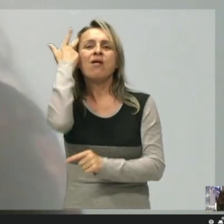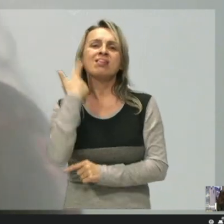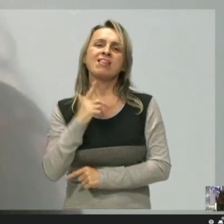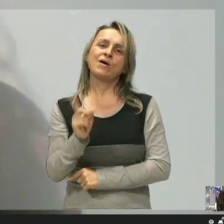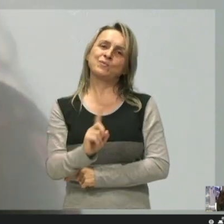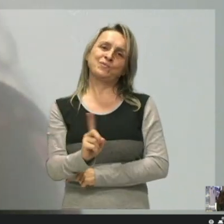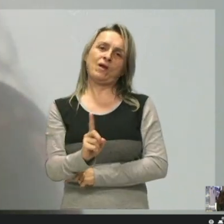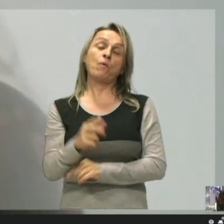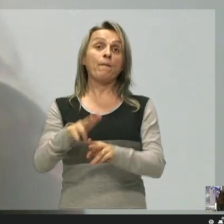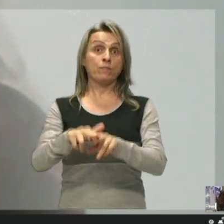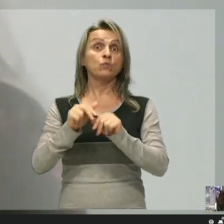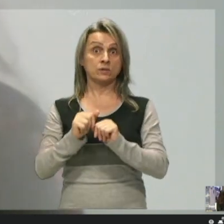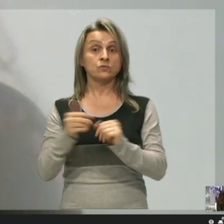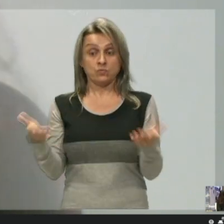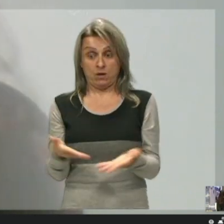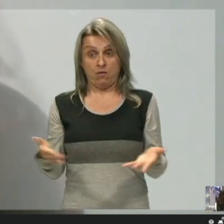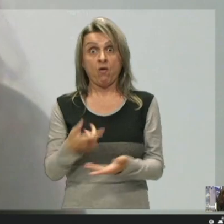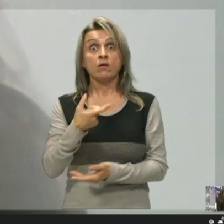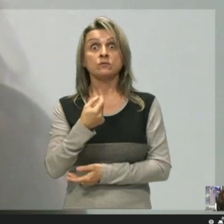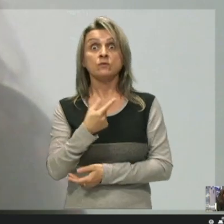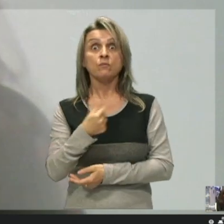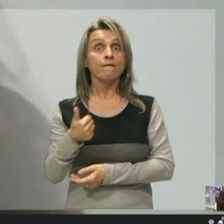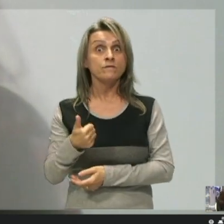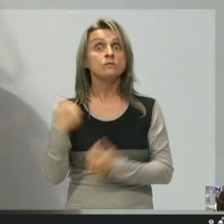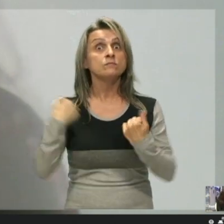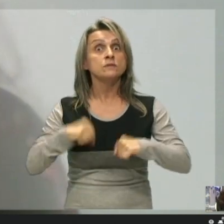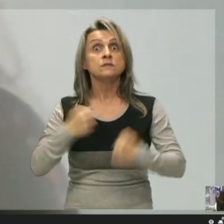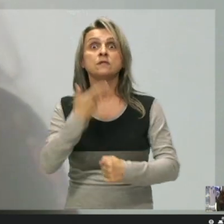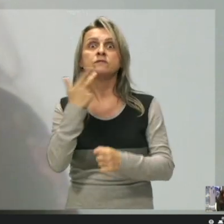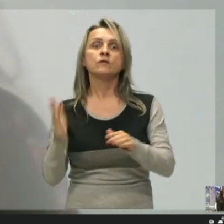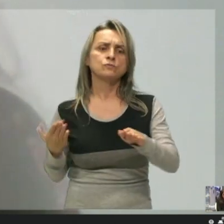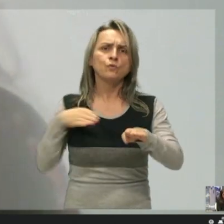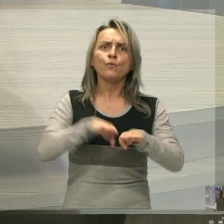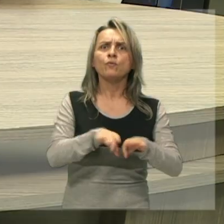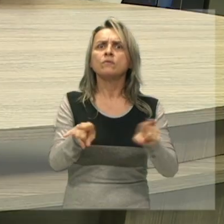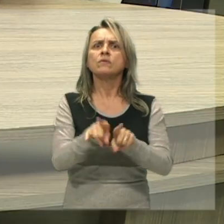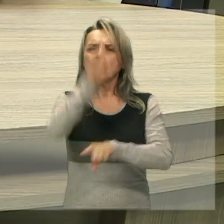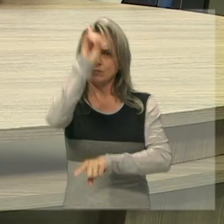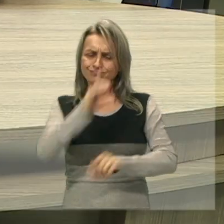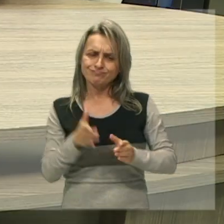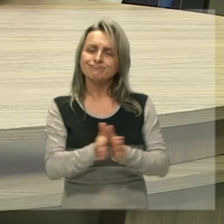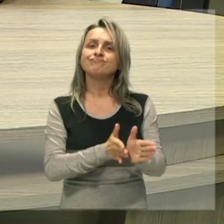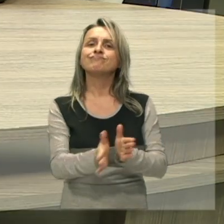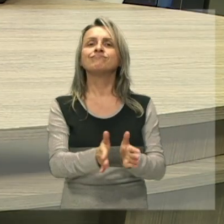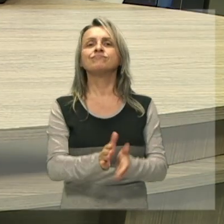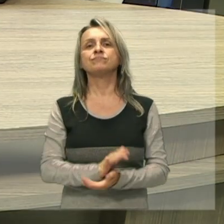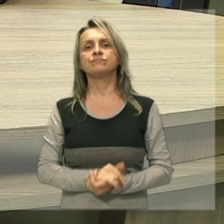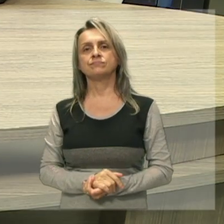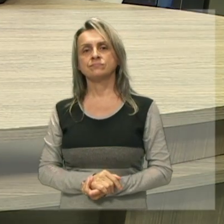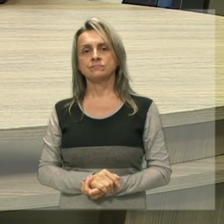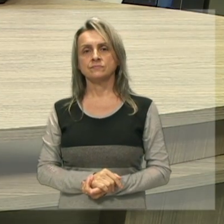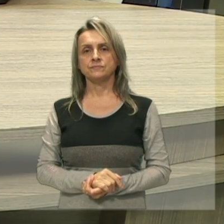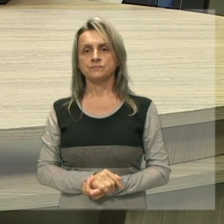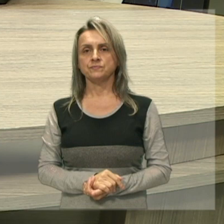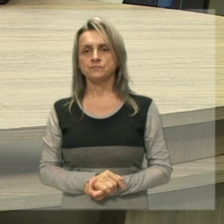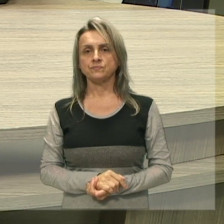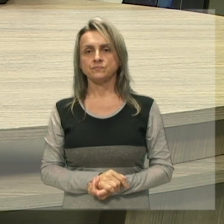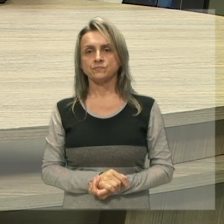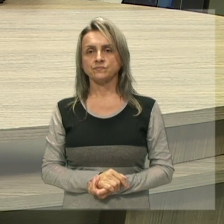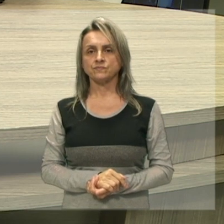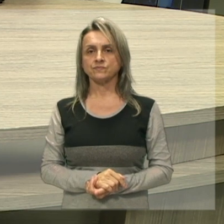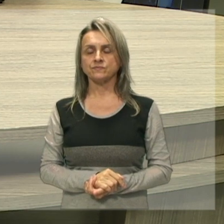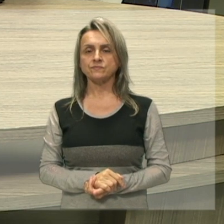2021, precisamos falar de inclusão, de direito à acessibilidade. E um dos principais órgãos